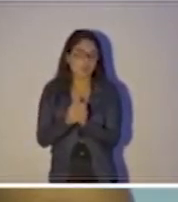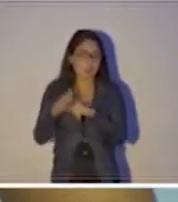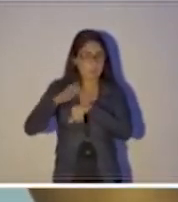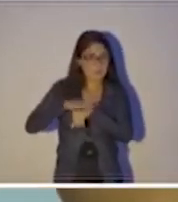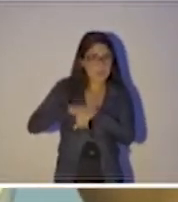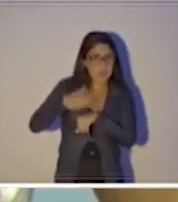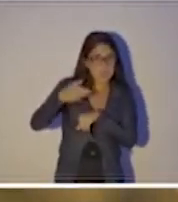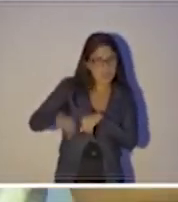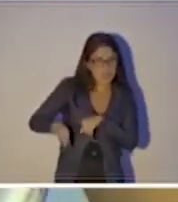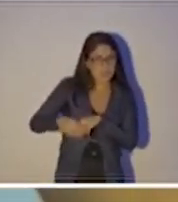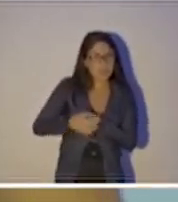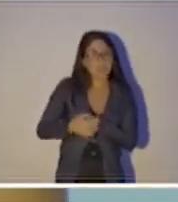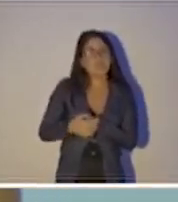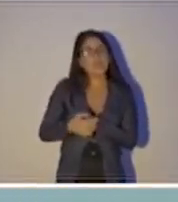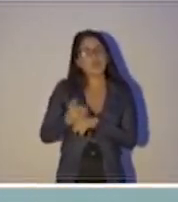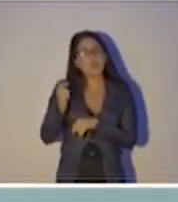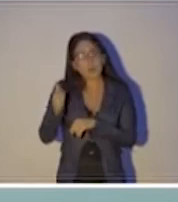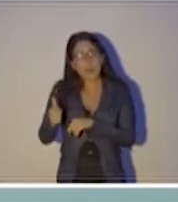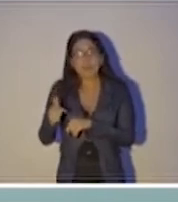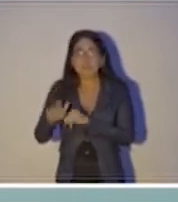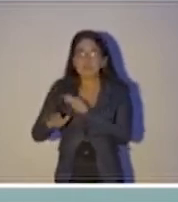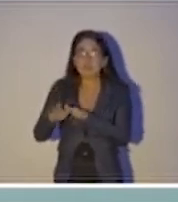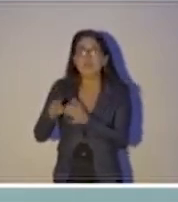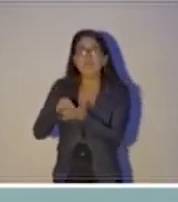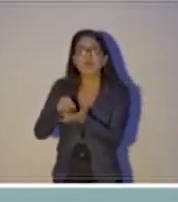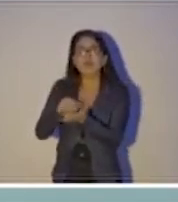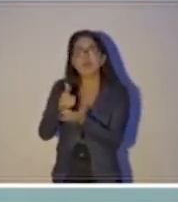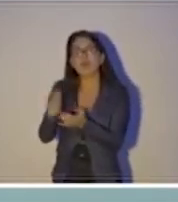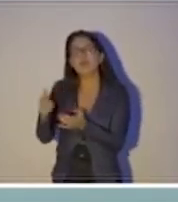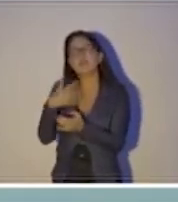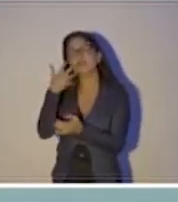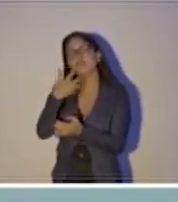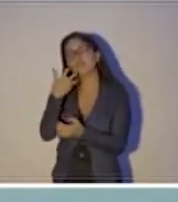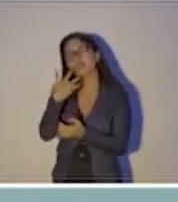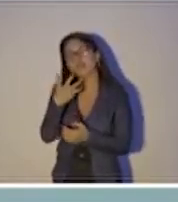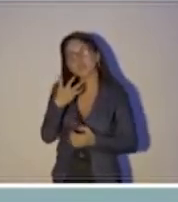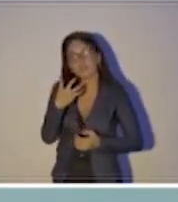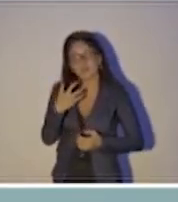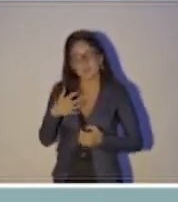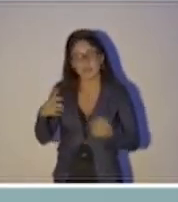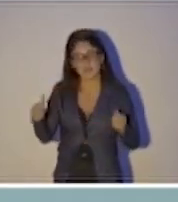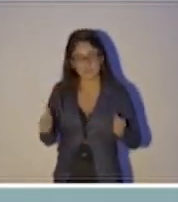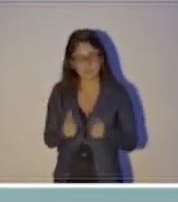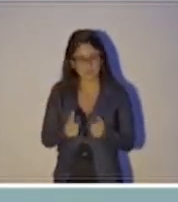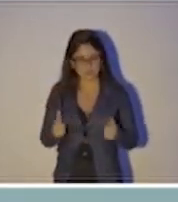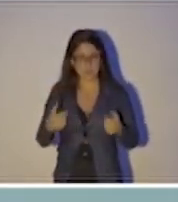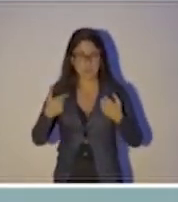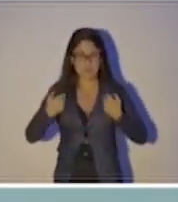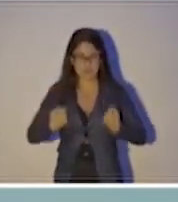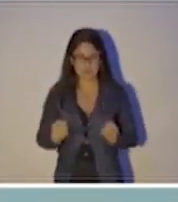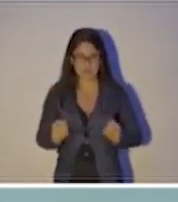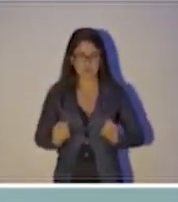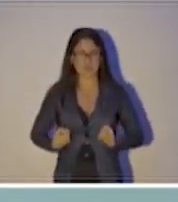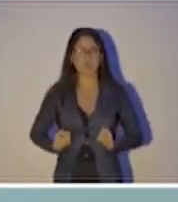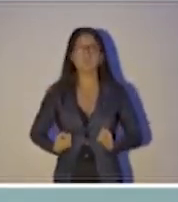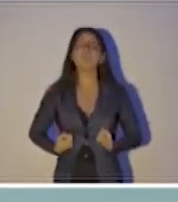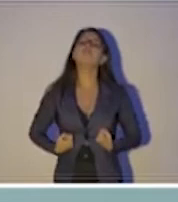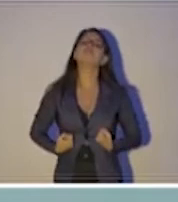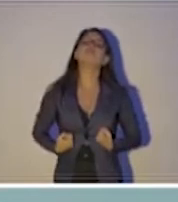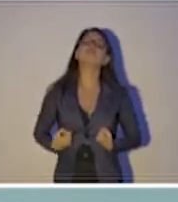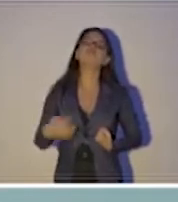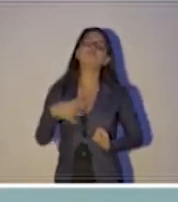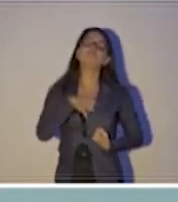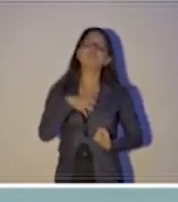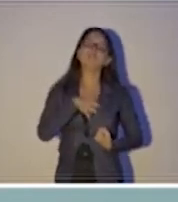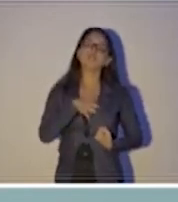estou com a hidrometária, mas ainda falta acolher a minha outra grande paixão. Encaixo a sanfona no peito e o peso do instrumento faz com que eu sinta